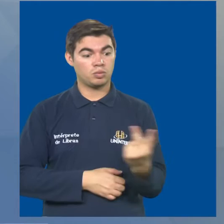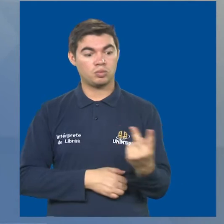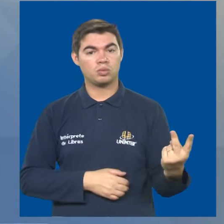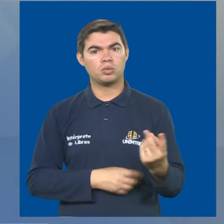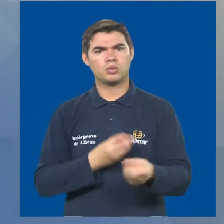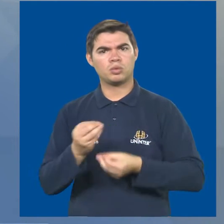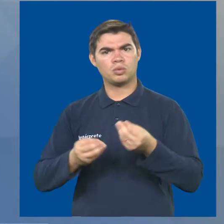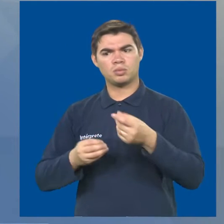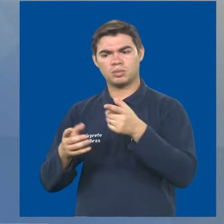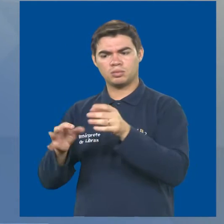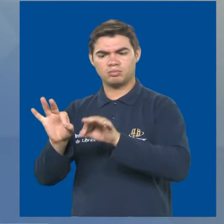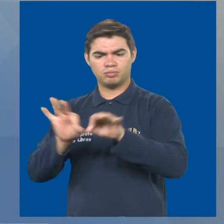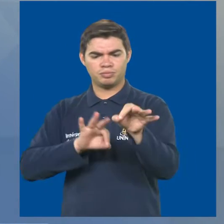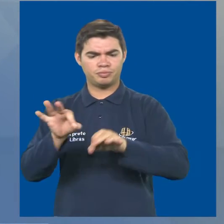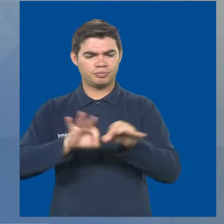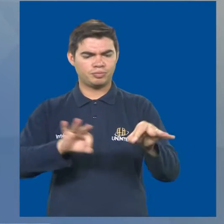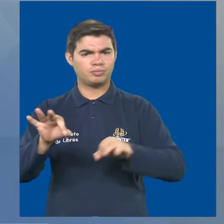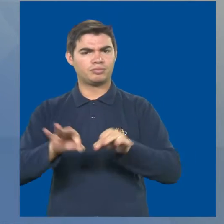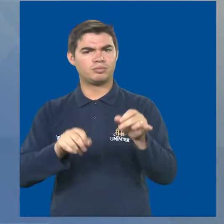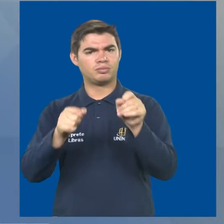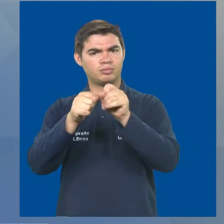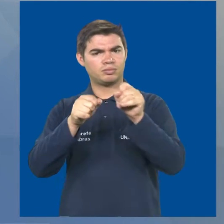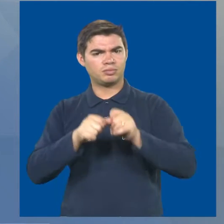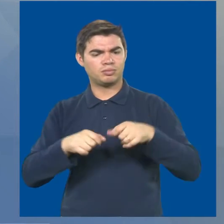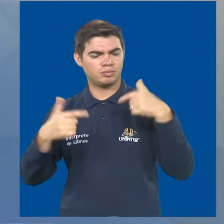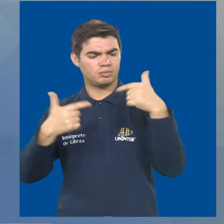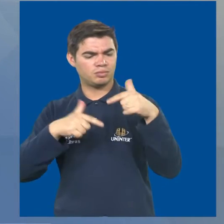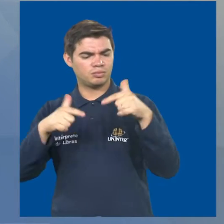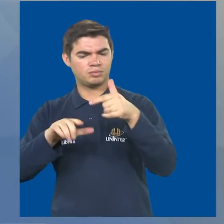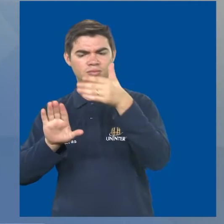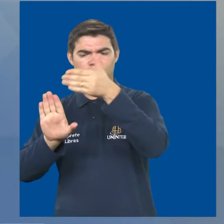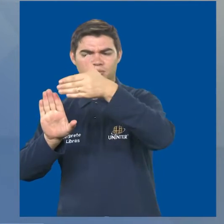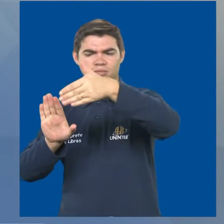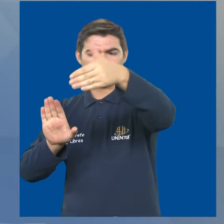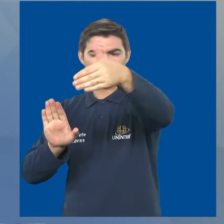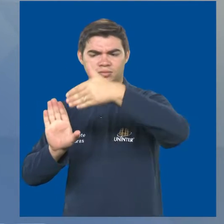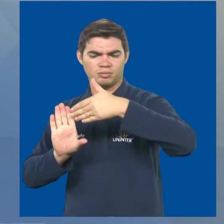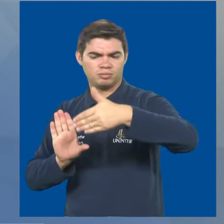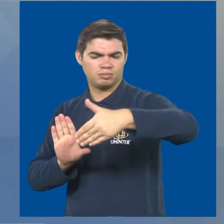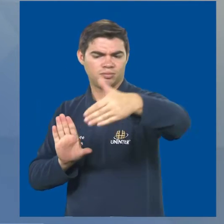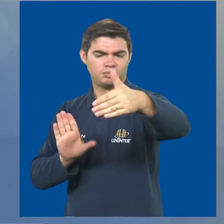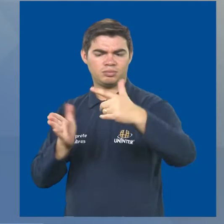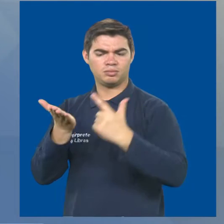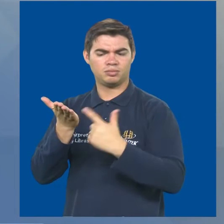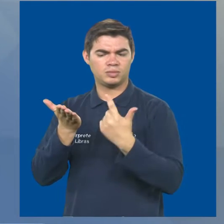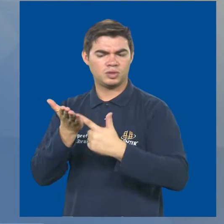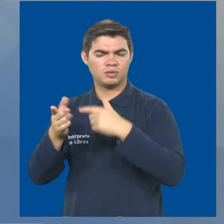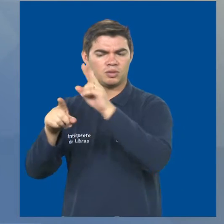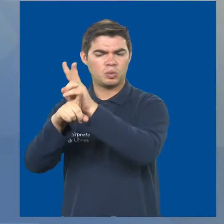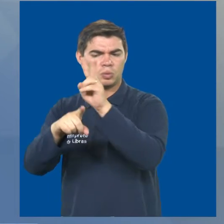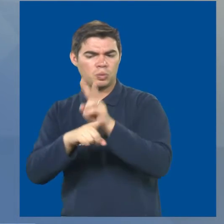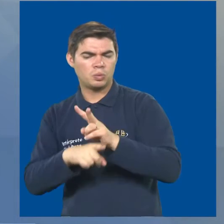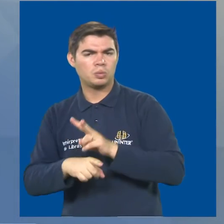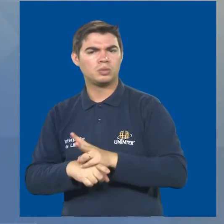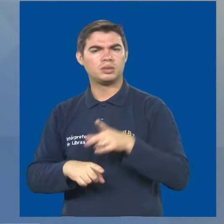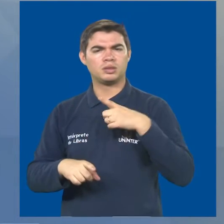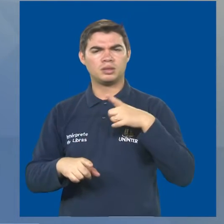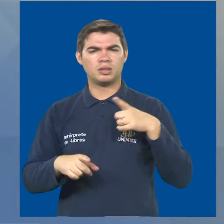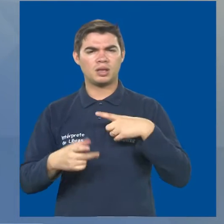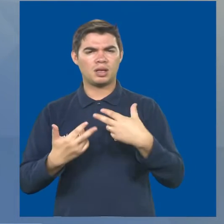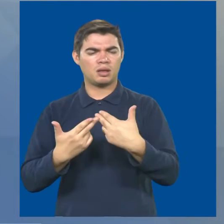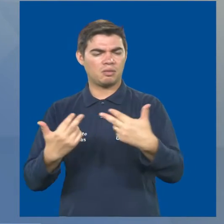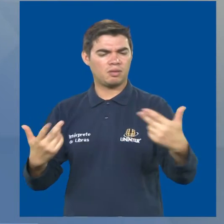livros ea guitarra ajudava inclusive um trabalho primoroso a conservar restaurar alguns desses